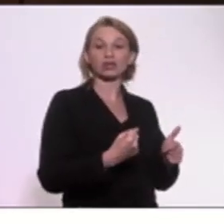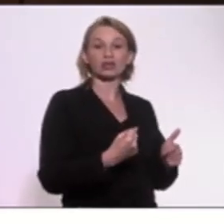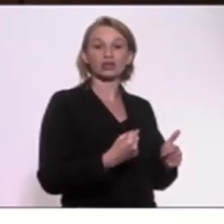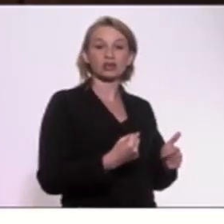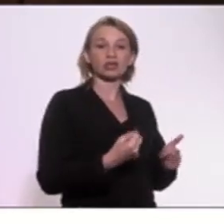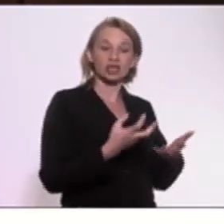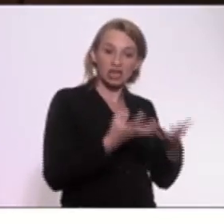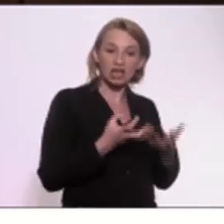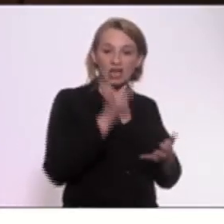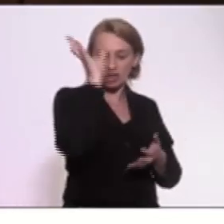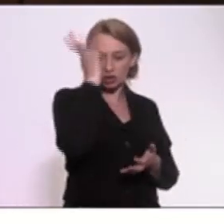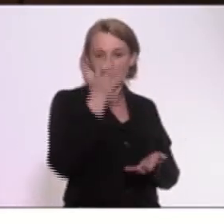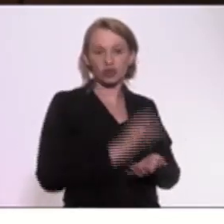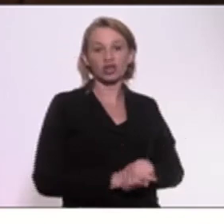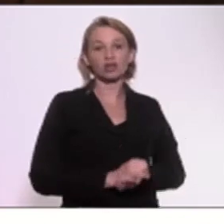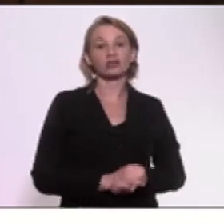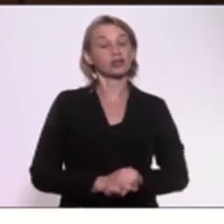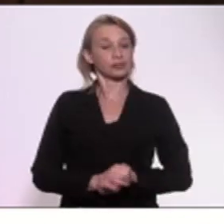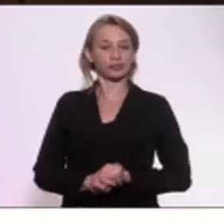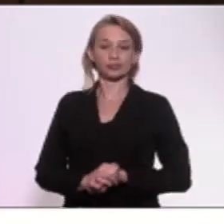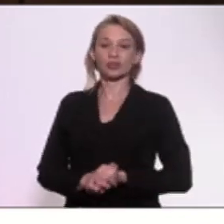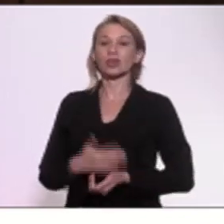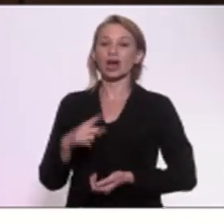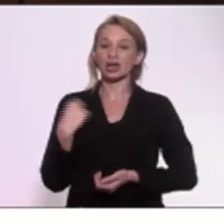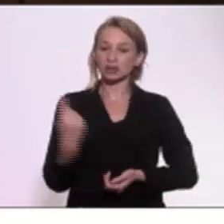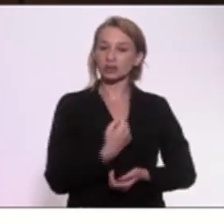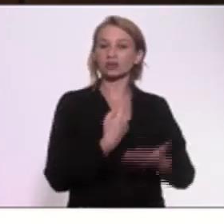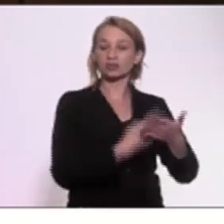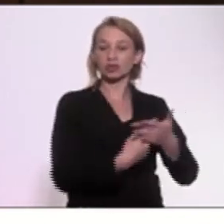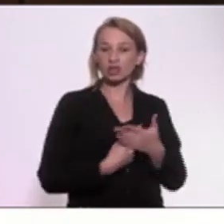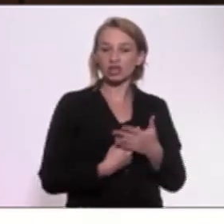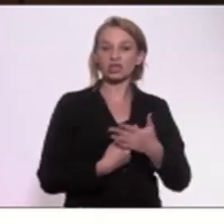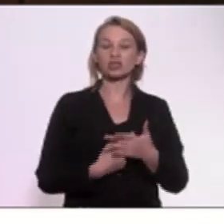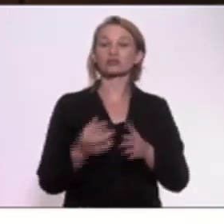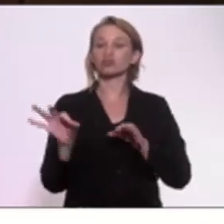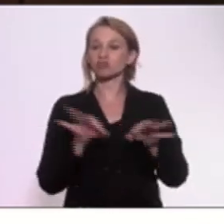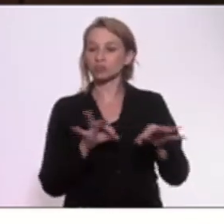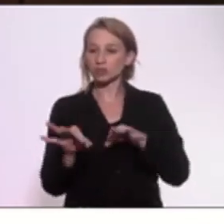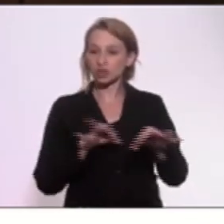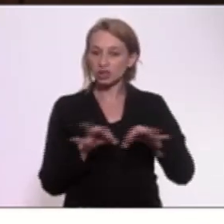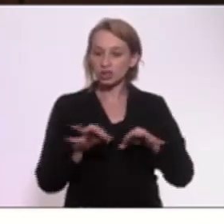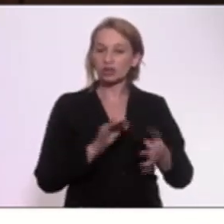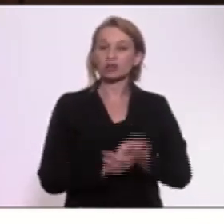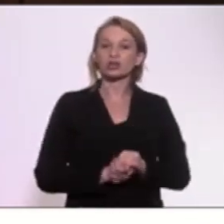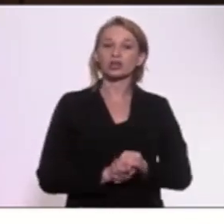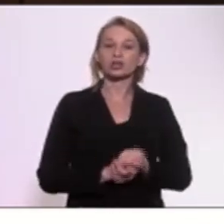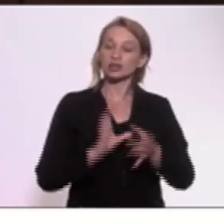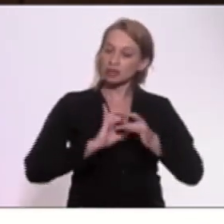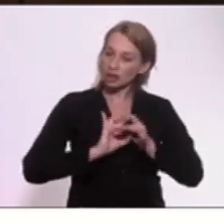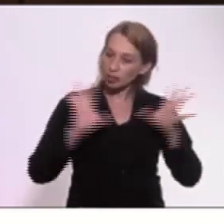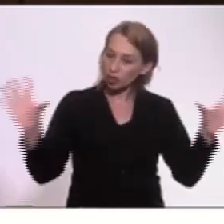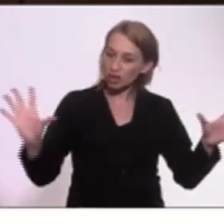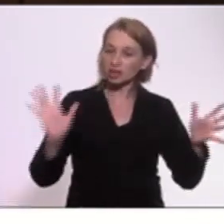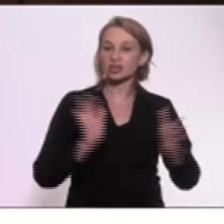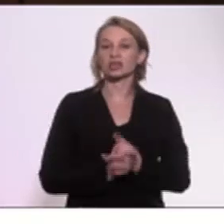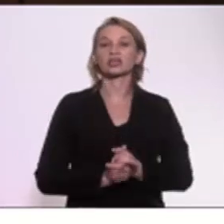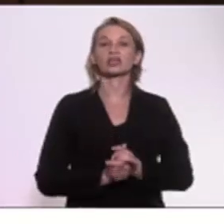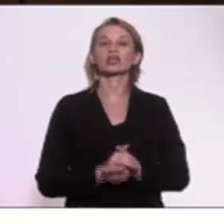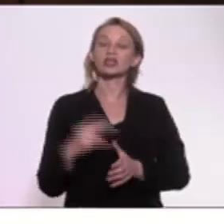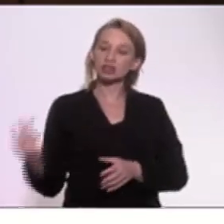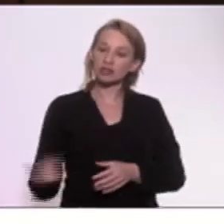em tentar resolver. Fica aqui a nossa defesa do planejamento, da democracia e